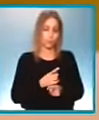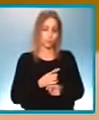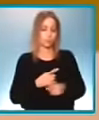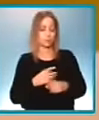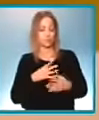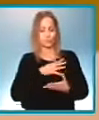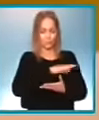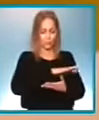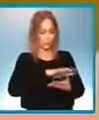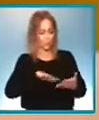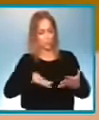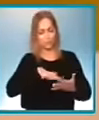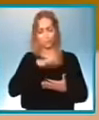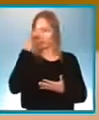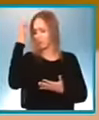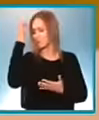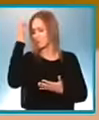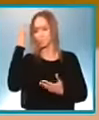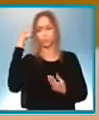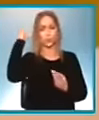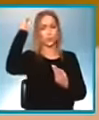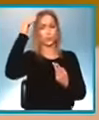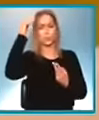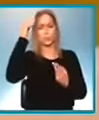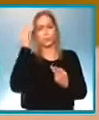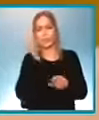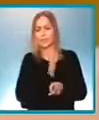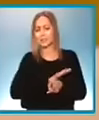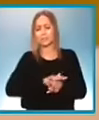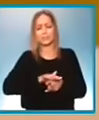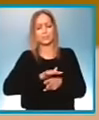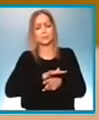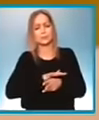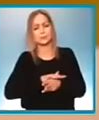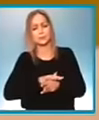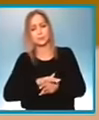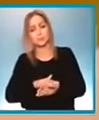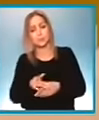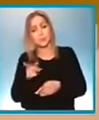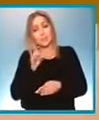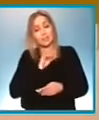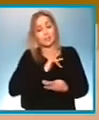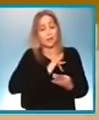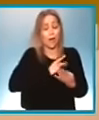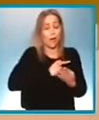Isto de aventura, saudade, ternura e talvez